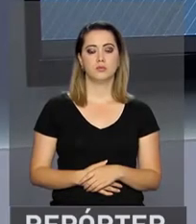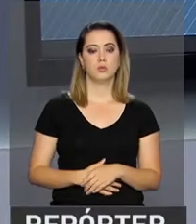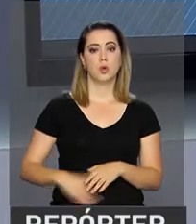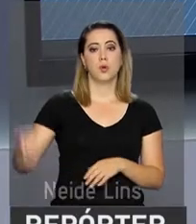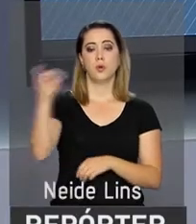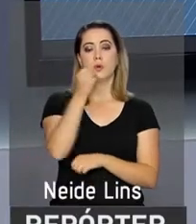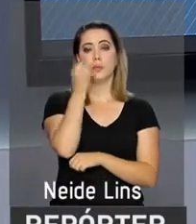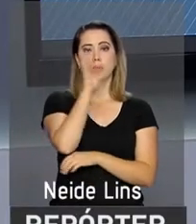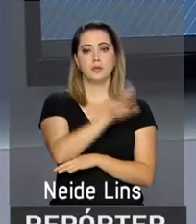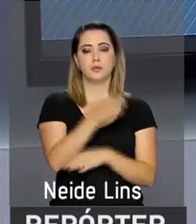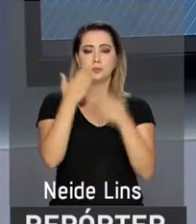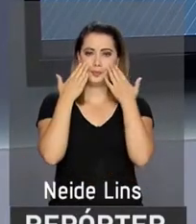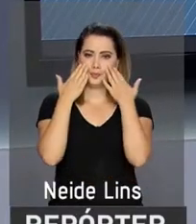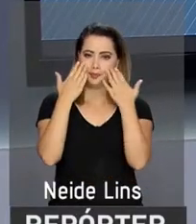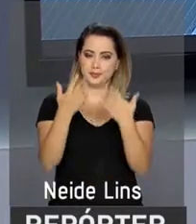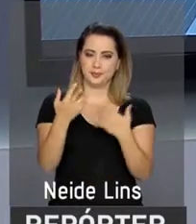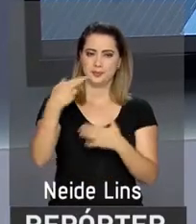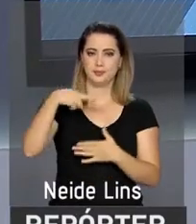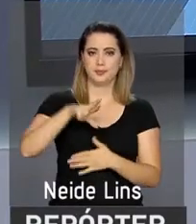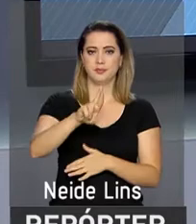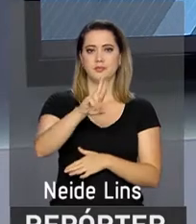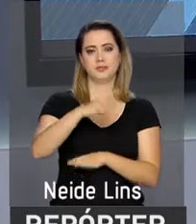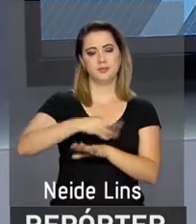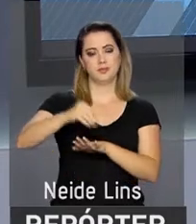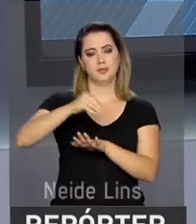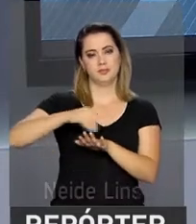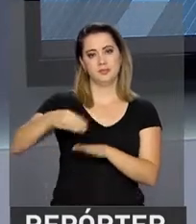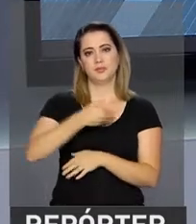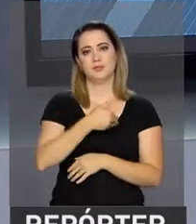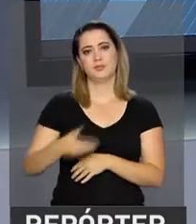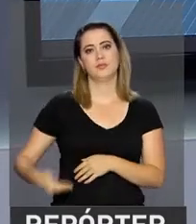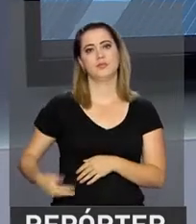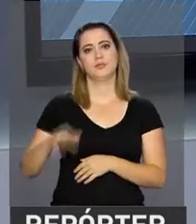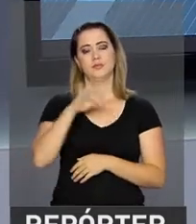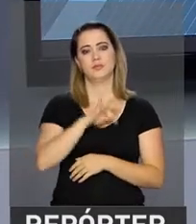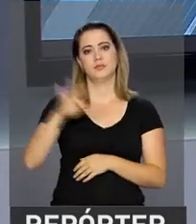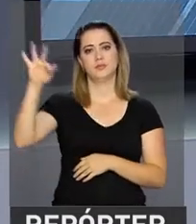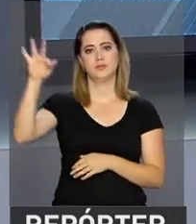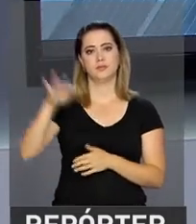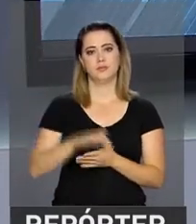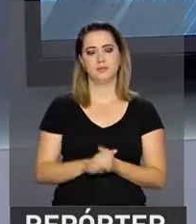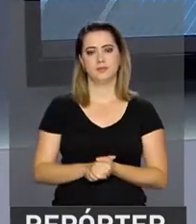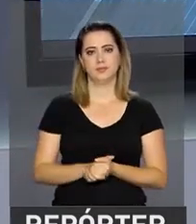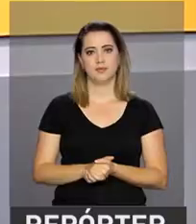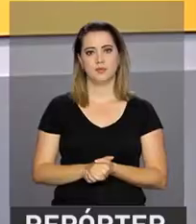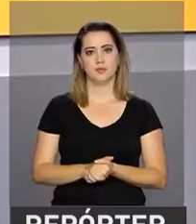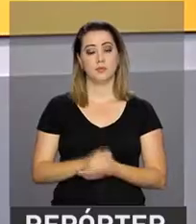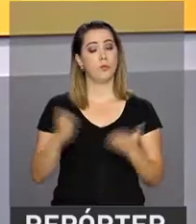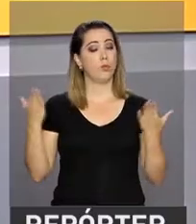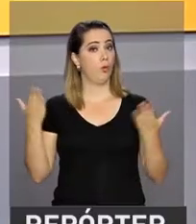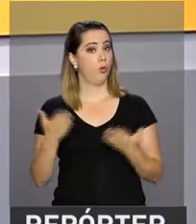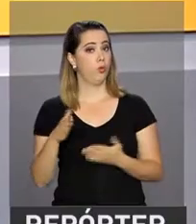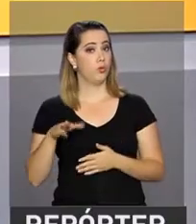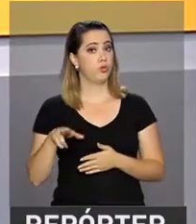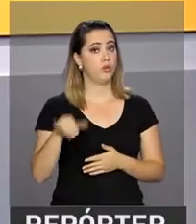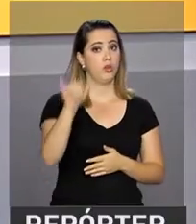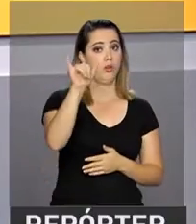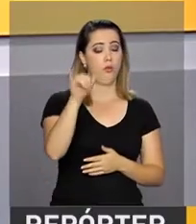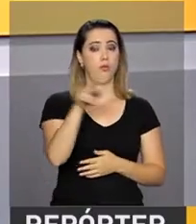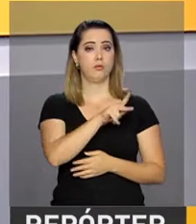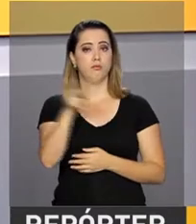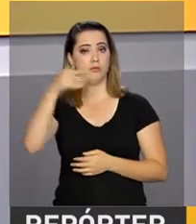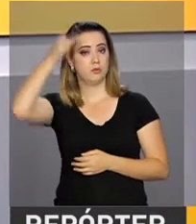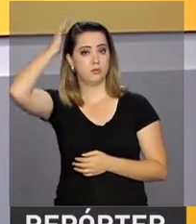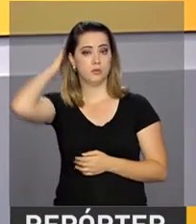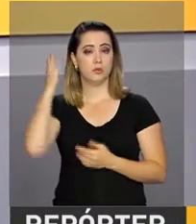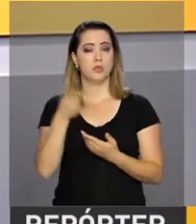Olá, boa tarde. Começa agora o repórter NBR com as notícias do governo federal. Hoje, em Nova York, o